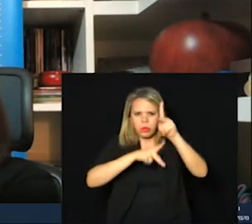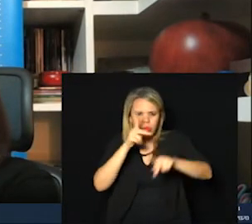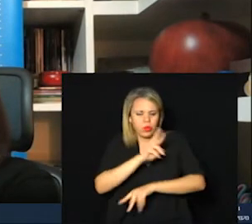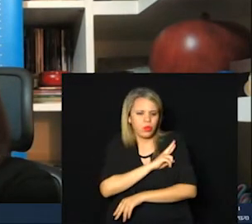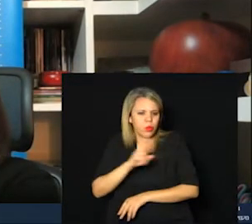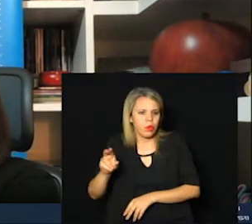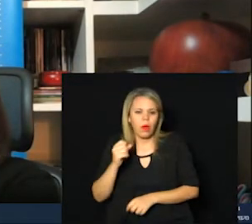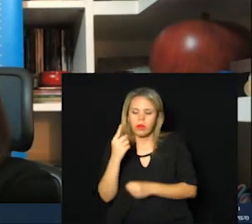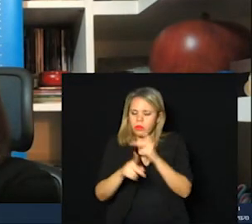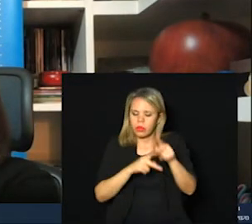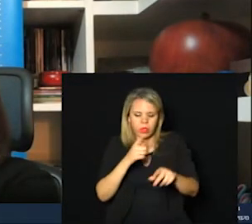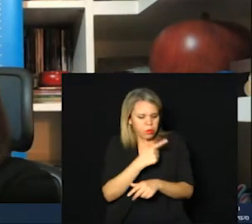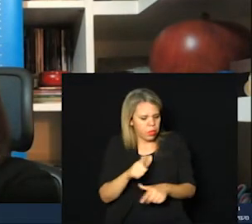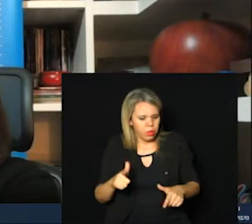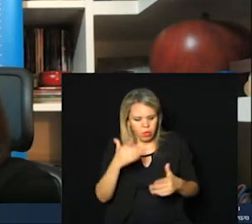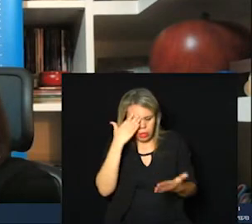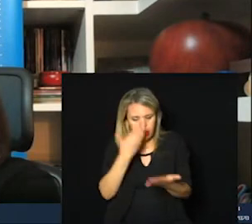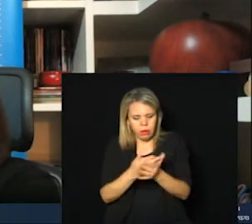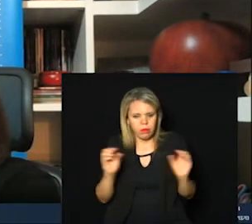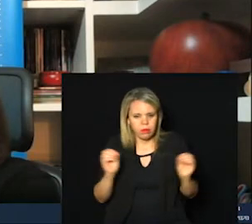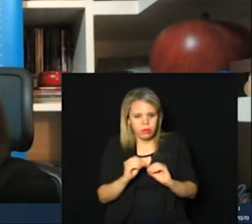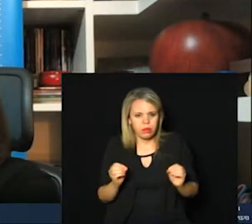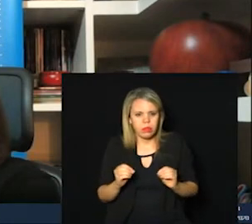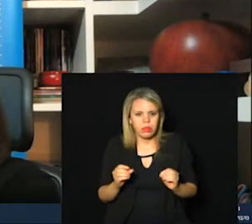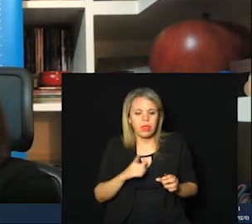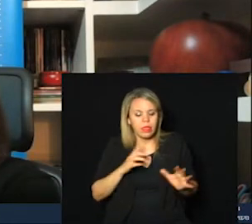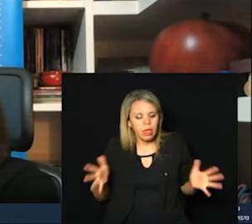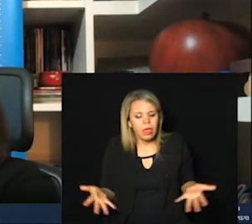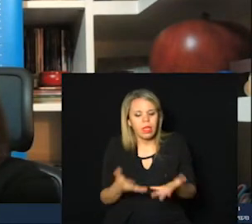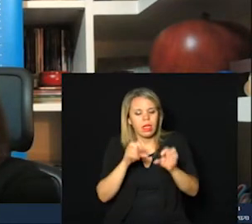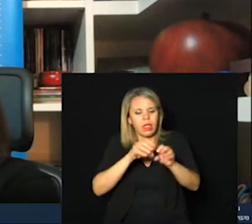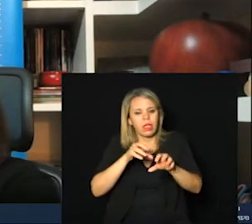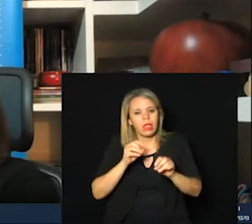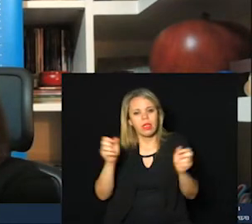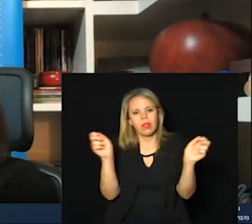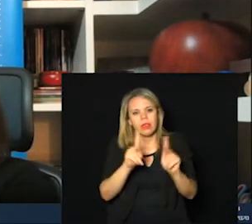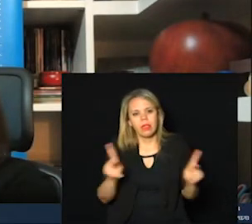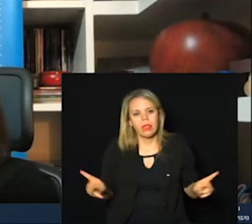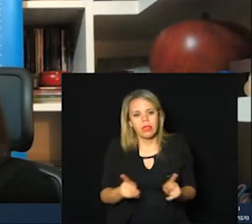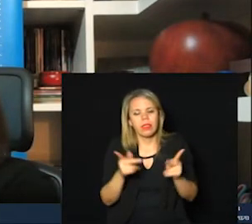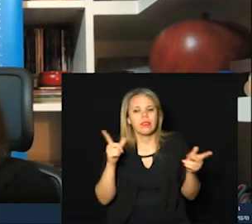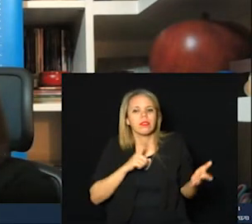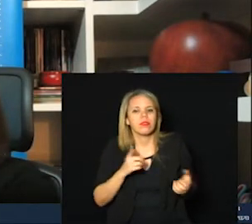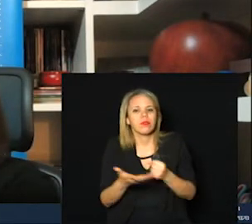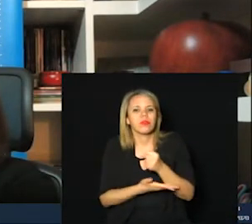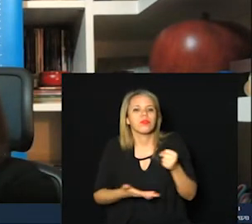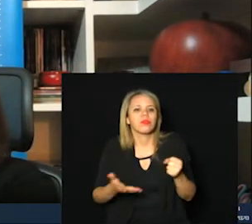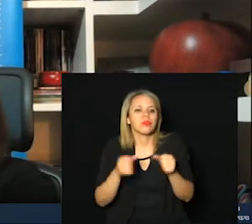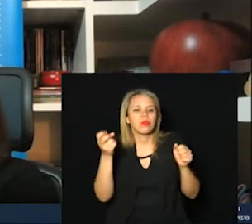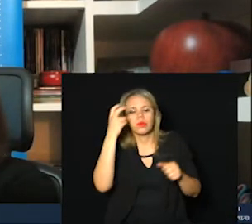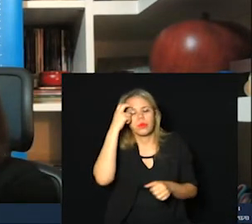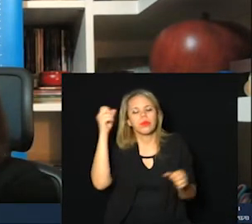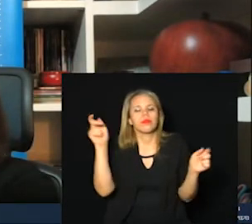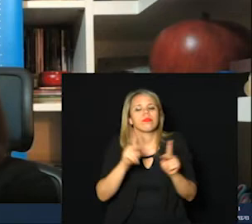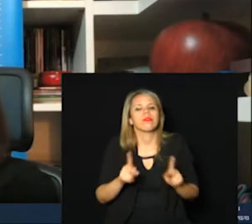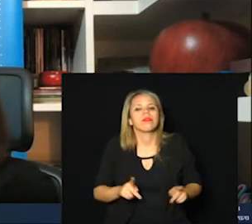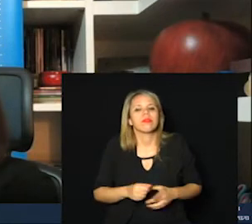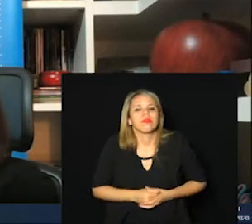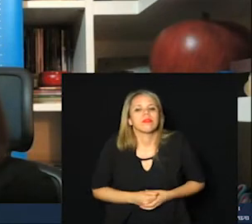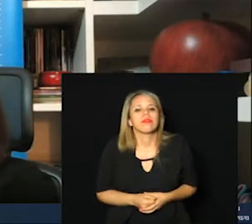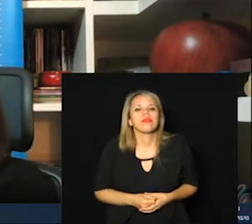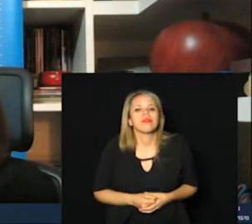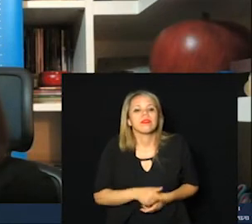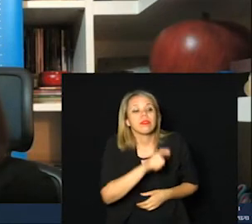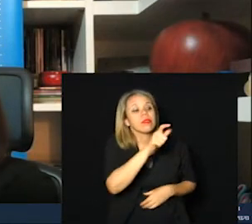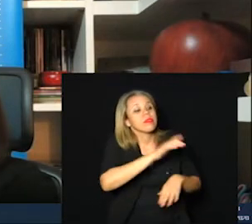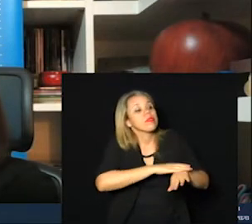credo, um caminho de educação para a paz, convidando-nos a lançar as bases de uma cultura de paz. Para ela, a